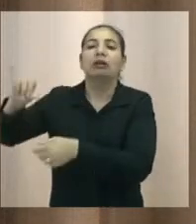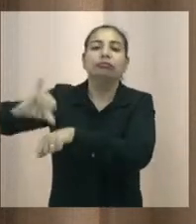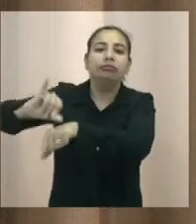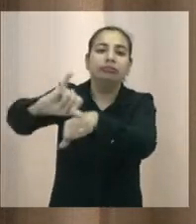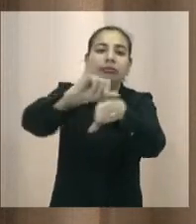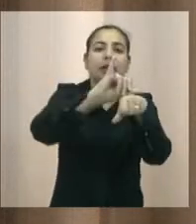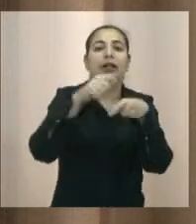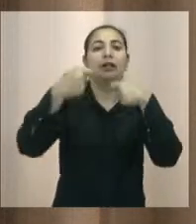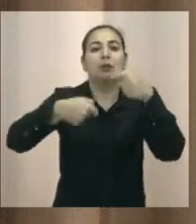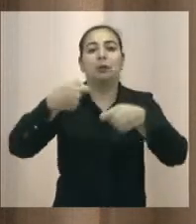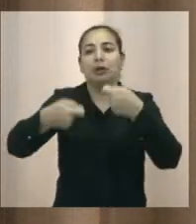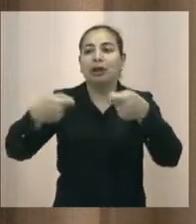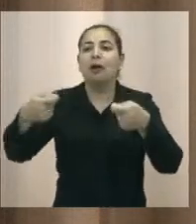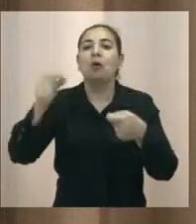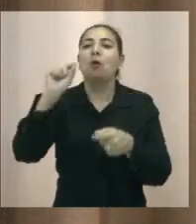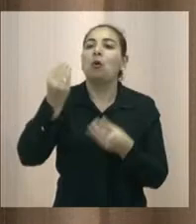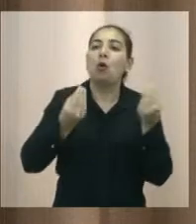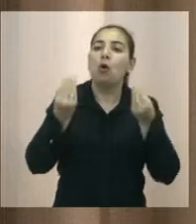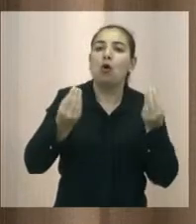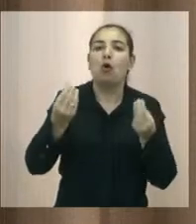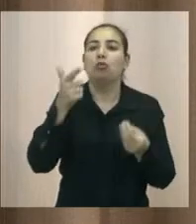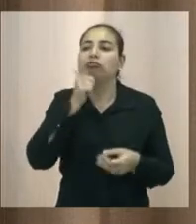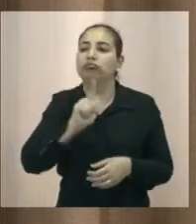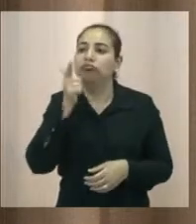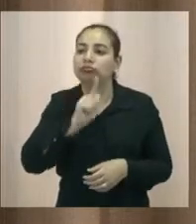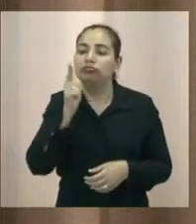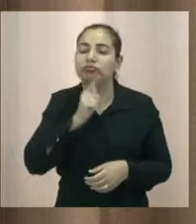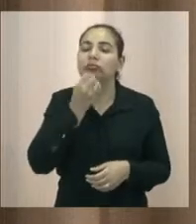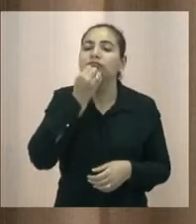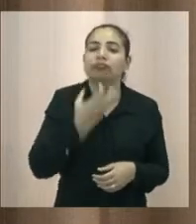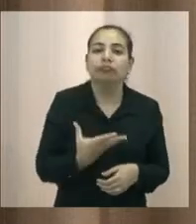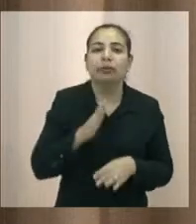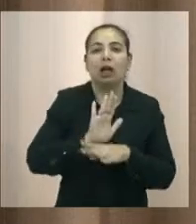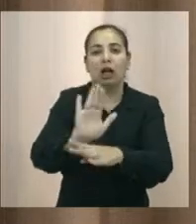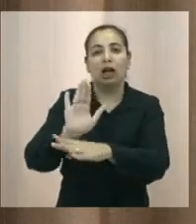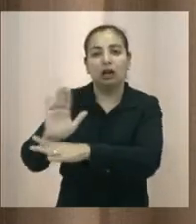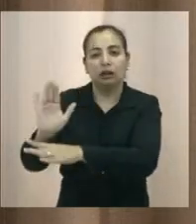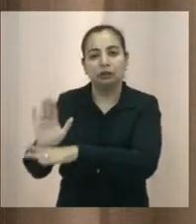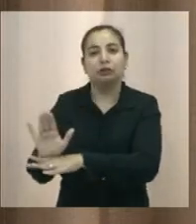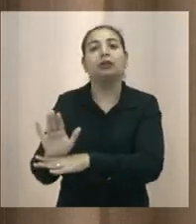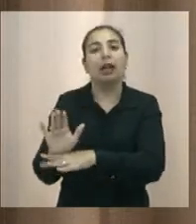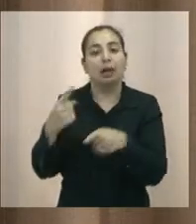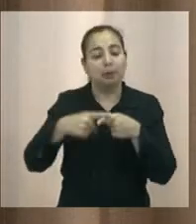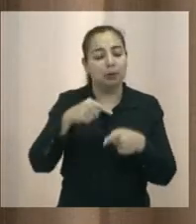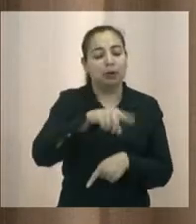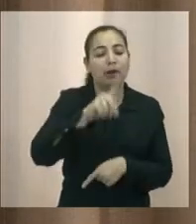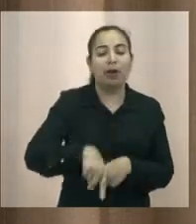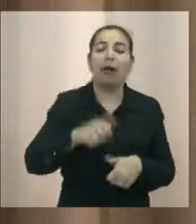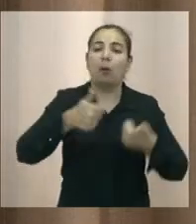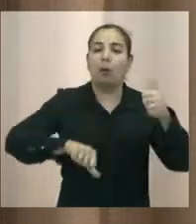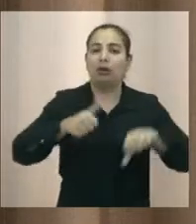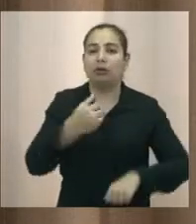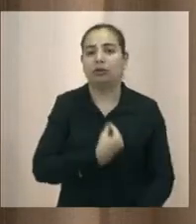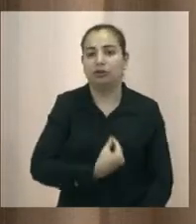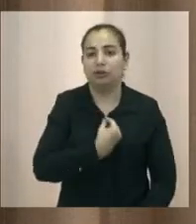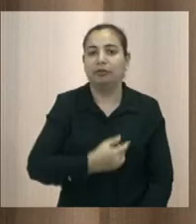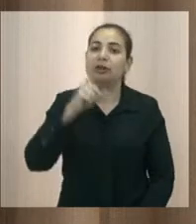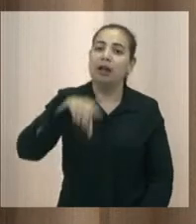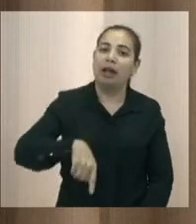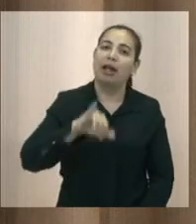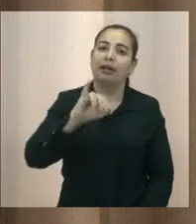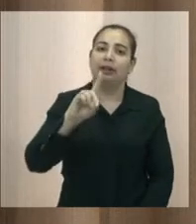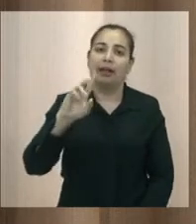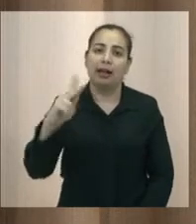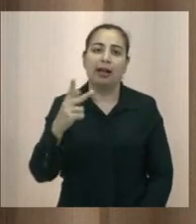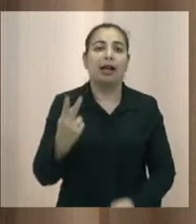Elizabeth disse, né, a Defensoria chega, eleva a qualidade de vida, eleva o IDH, né, eleva toda a situação do